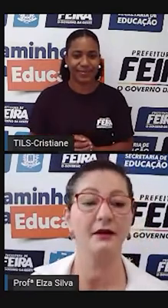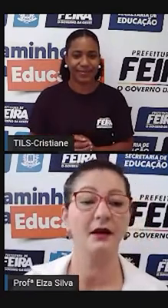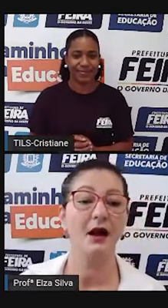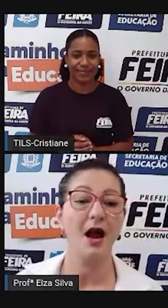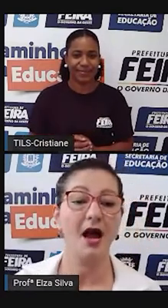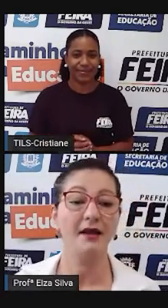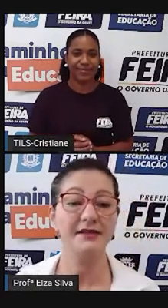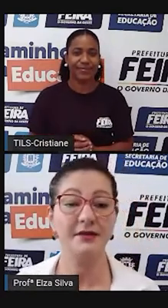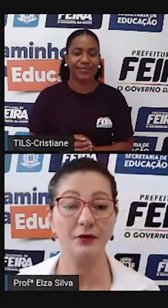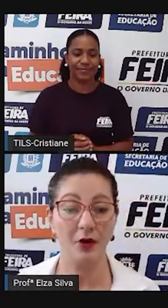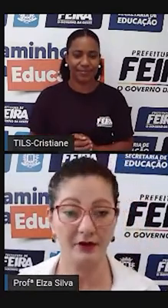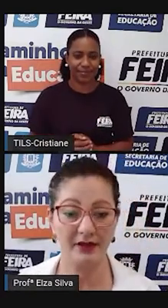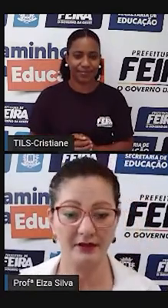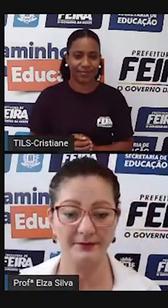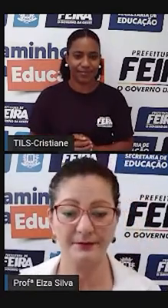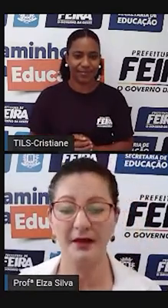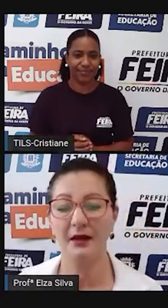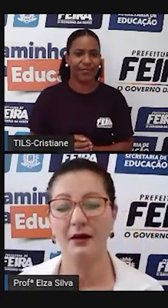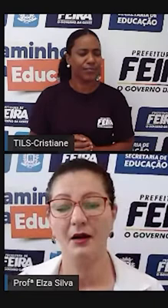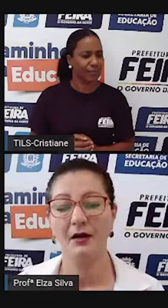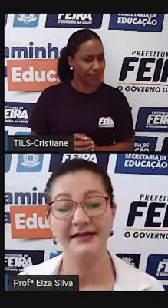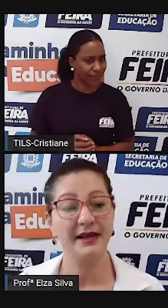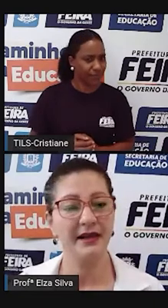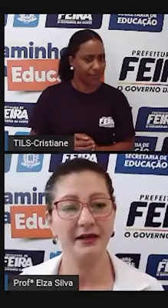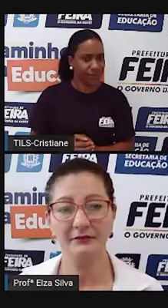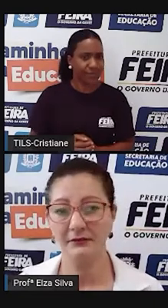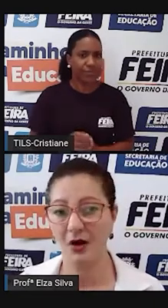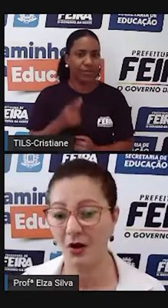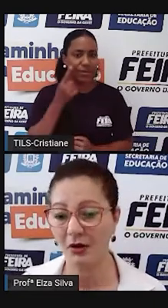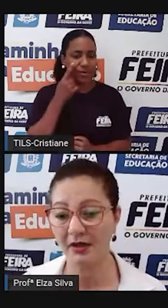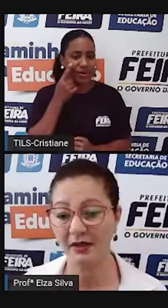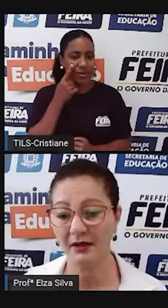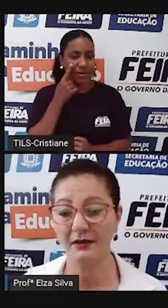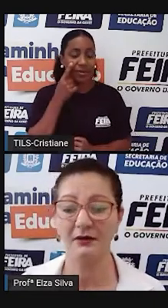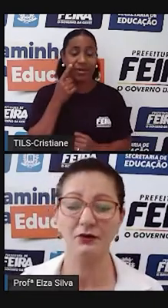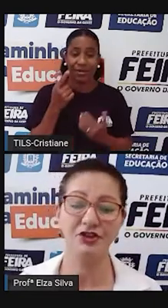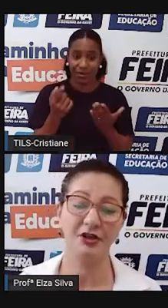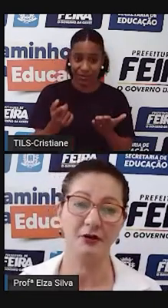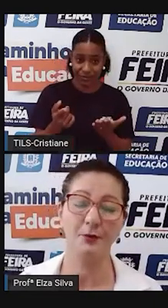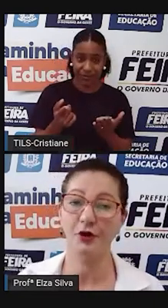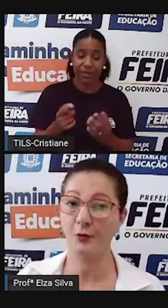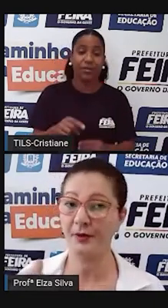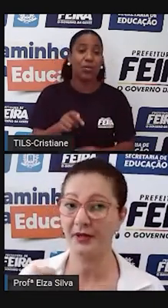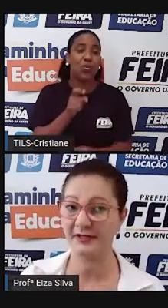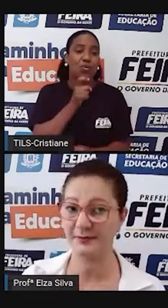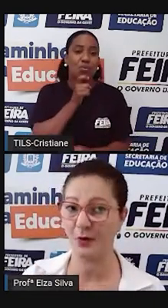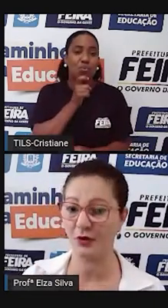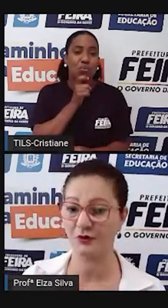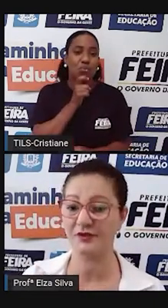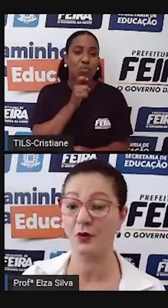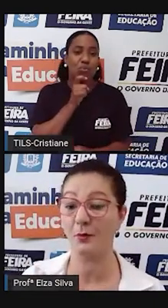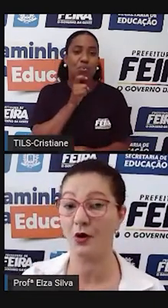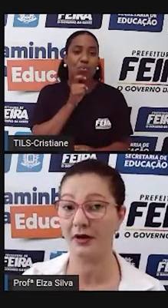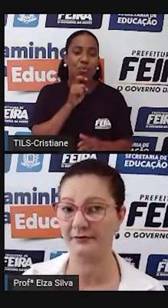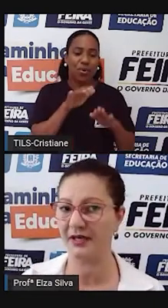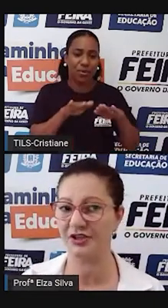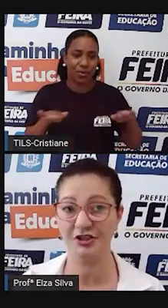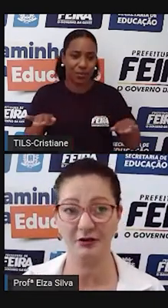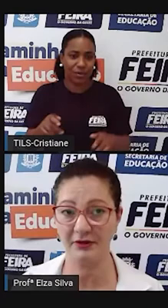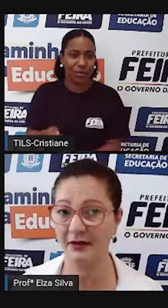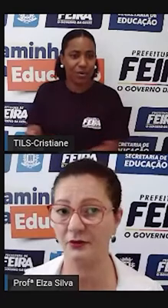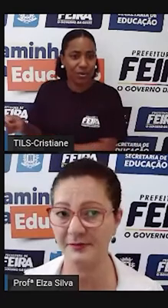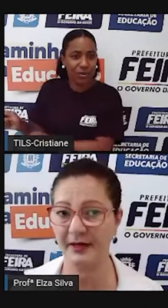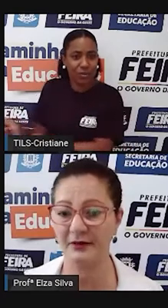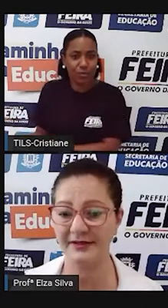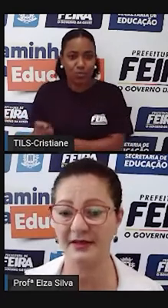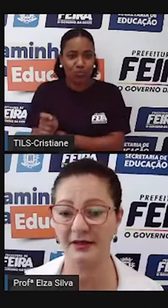I-C-E-H-O-C-K-E-Y. Ice hockey. Seria hockey no gelo. Porque o primeiro esporte, o snowboard, a gente